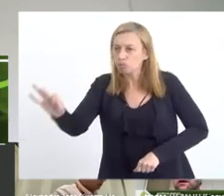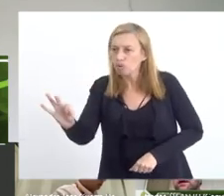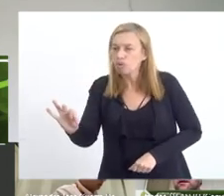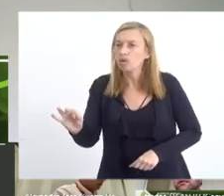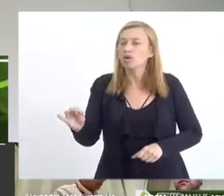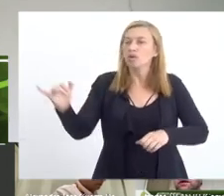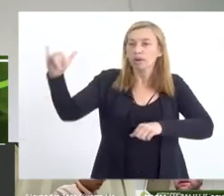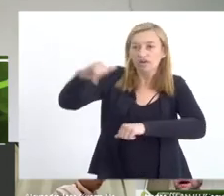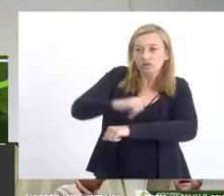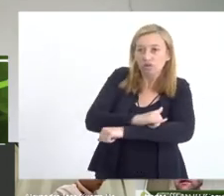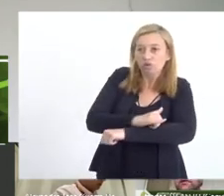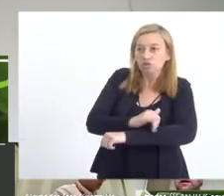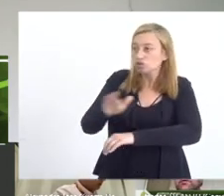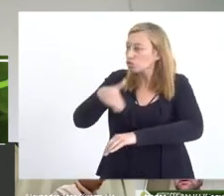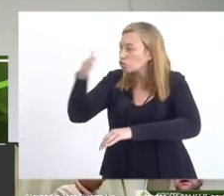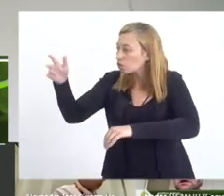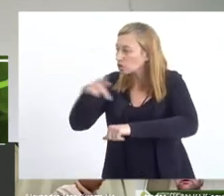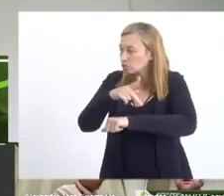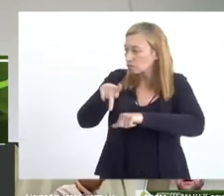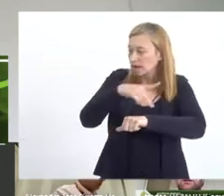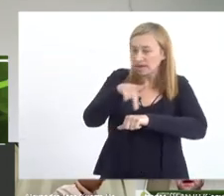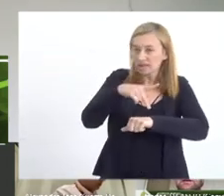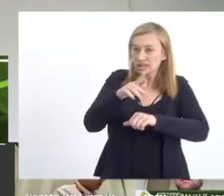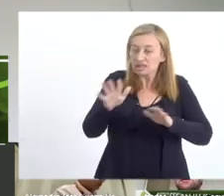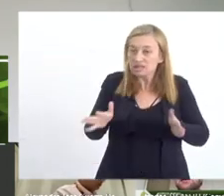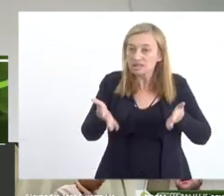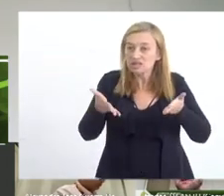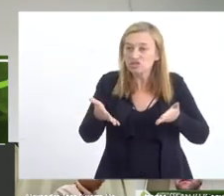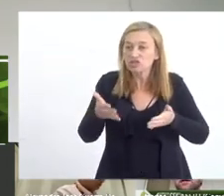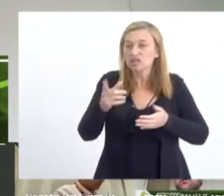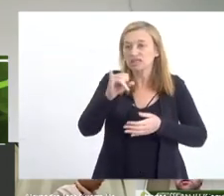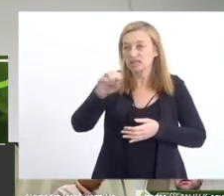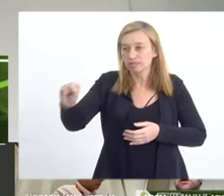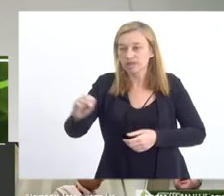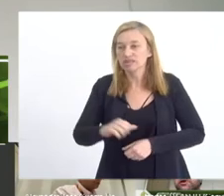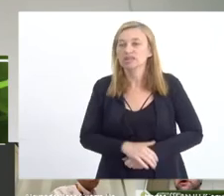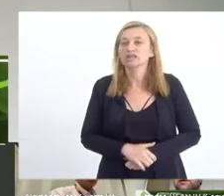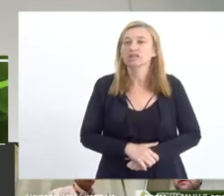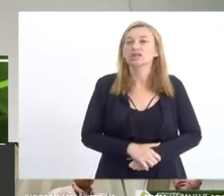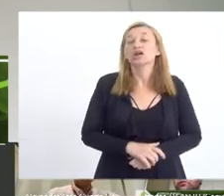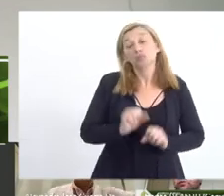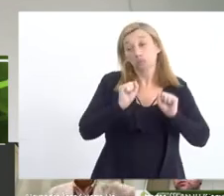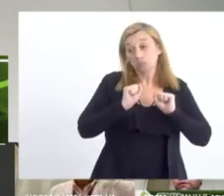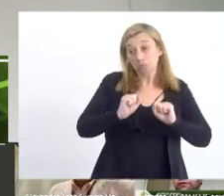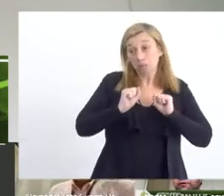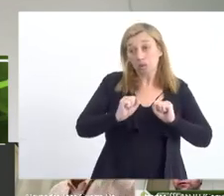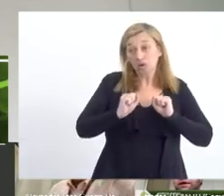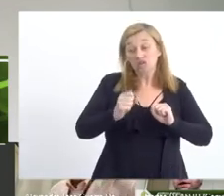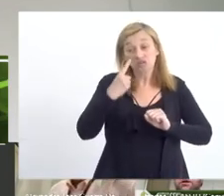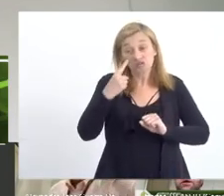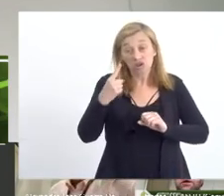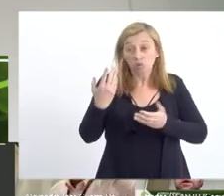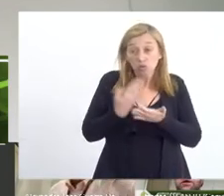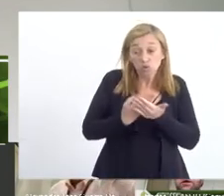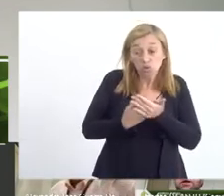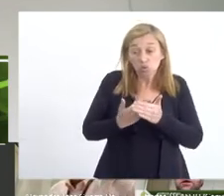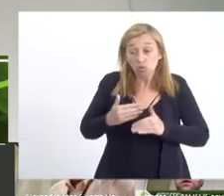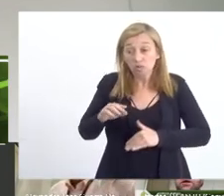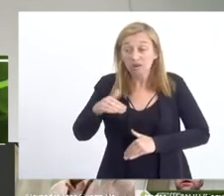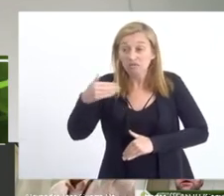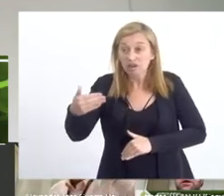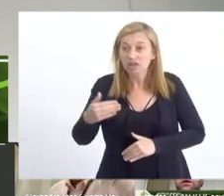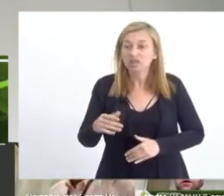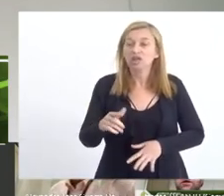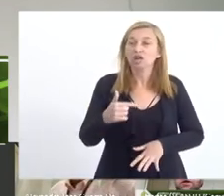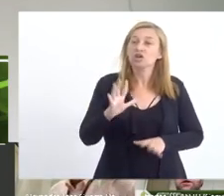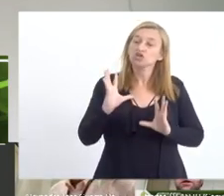também contemplarem o incentivo de ICMS. Isso é uma coisa que a gente pode levar o estudo à frente. Eu confesso, já